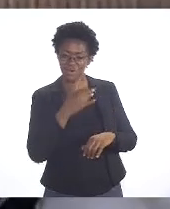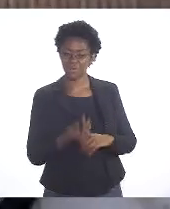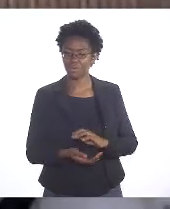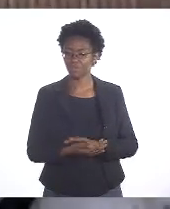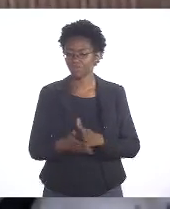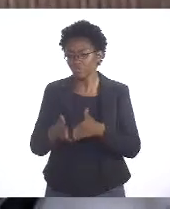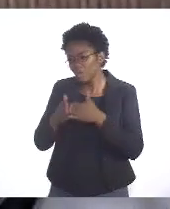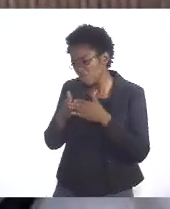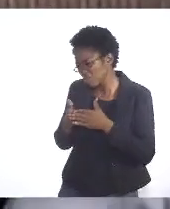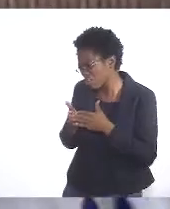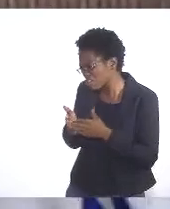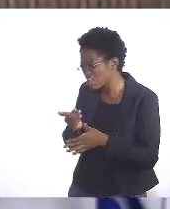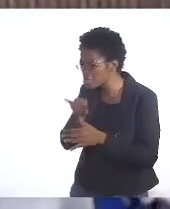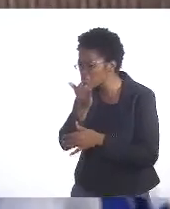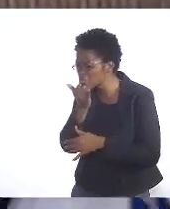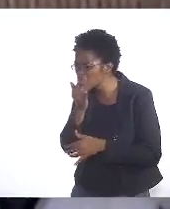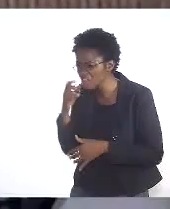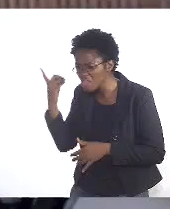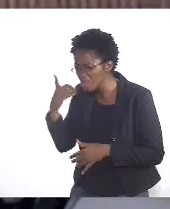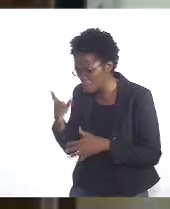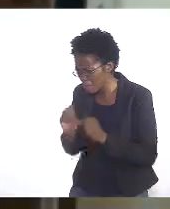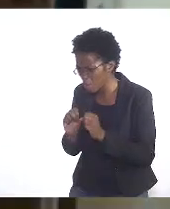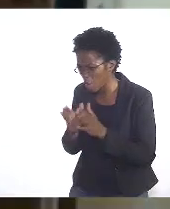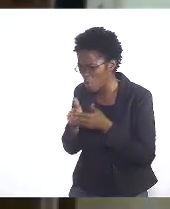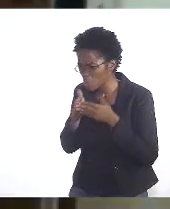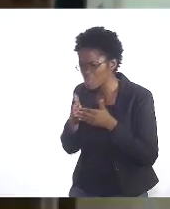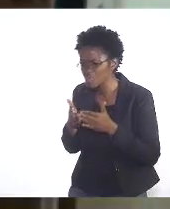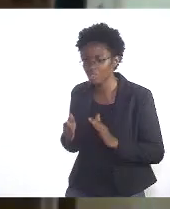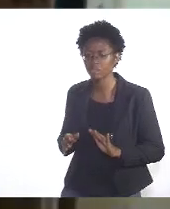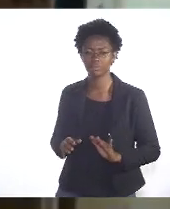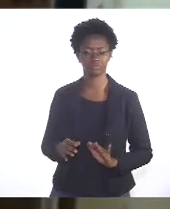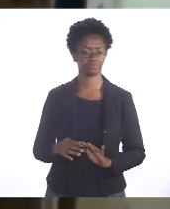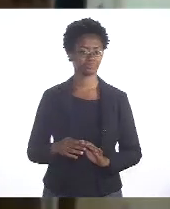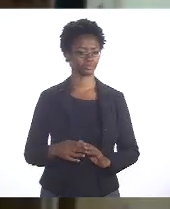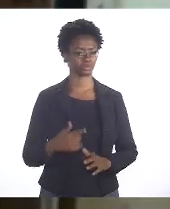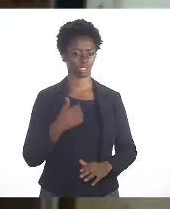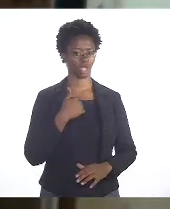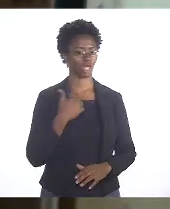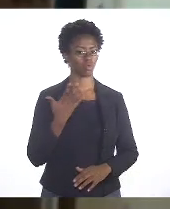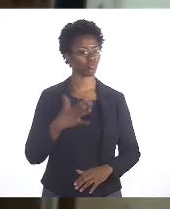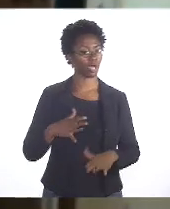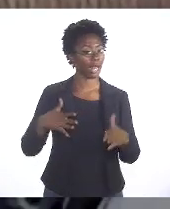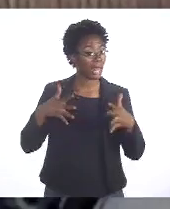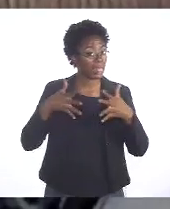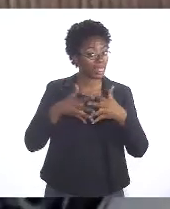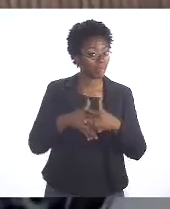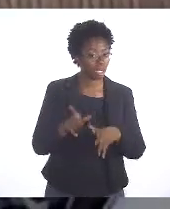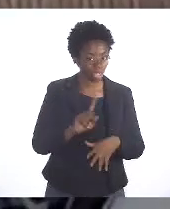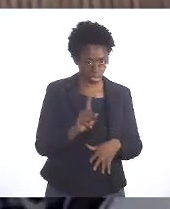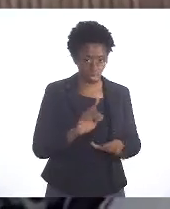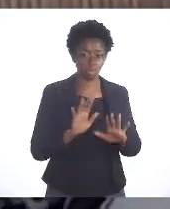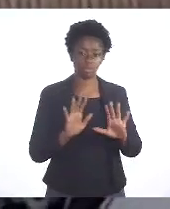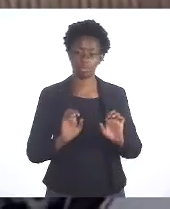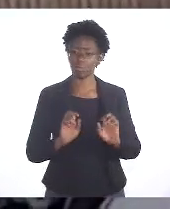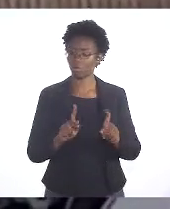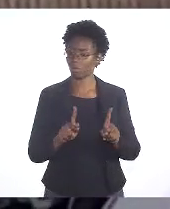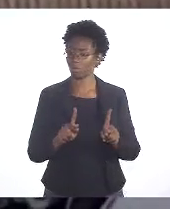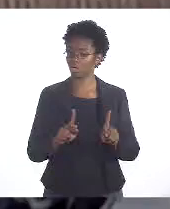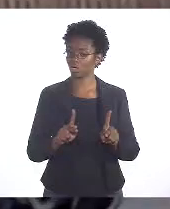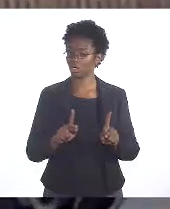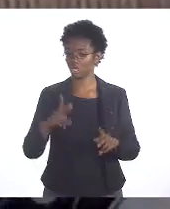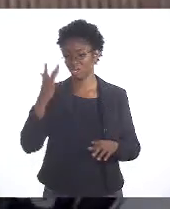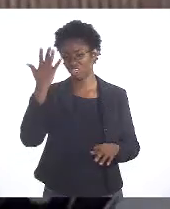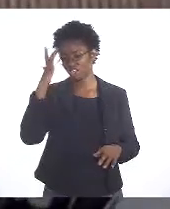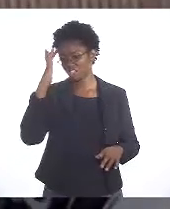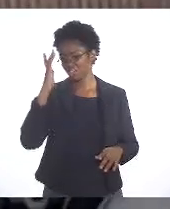uma parte, deputado? Pois não, senhora presidente. A senhora eu não quero atrapalhar o seu raciocínio, não, mas eu acho que o